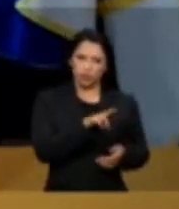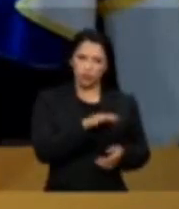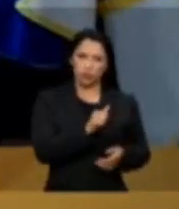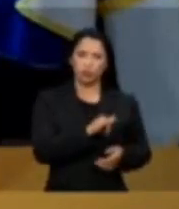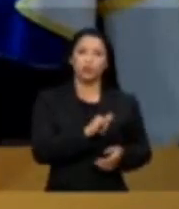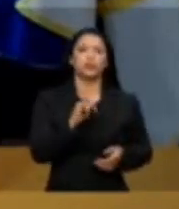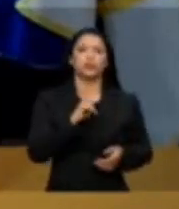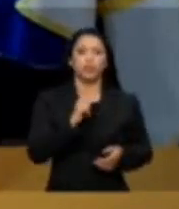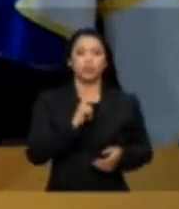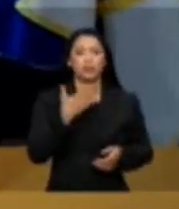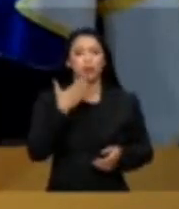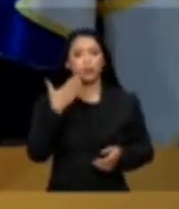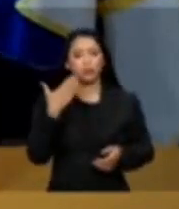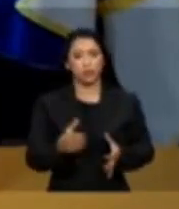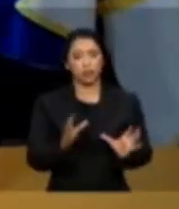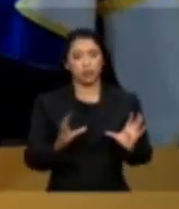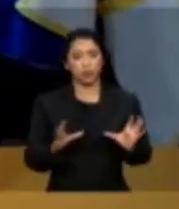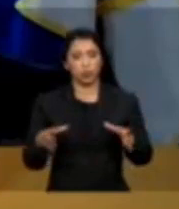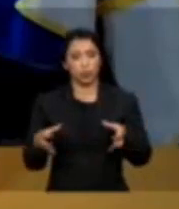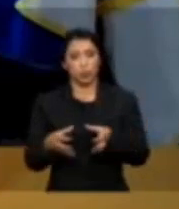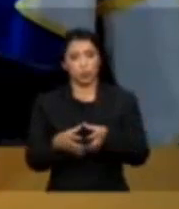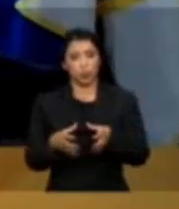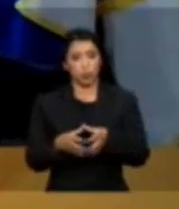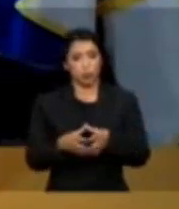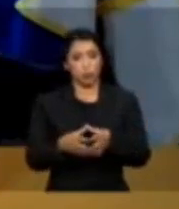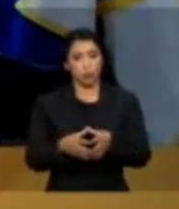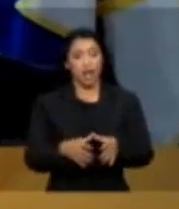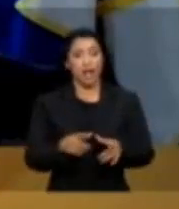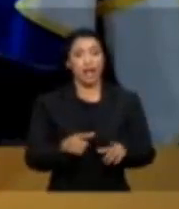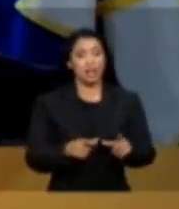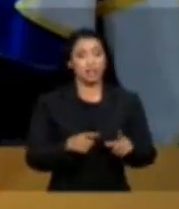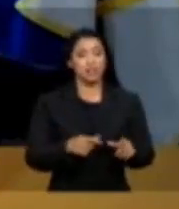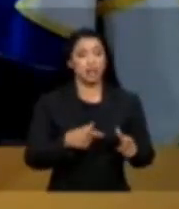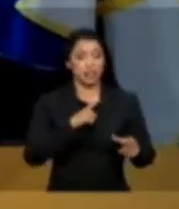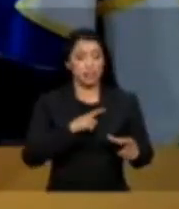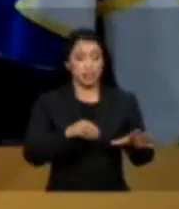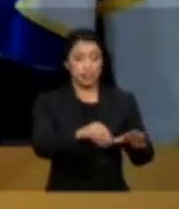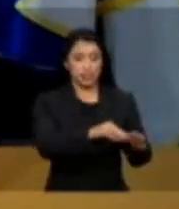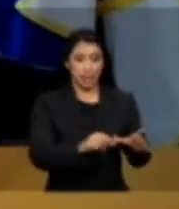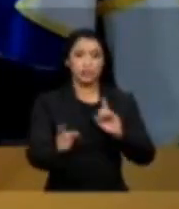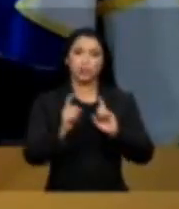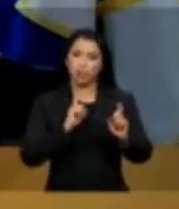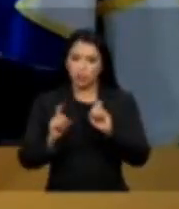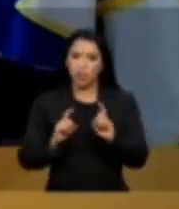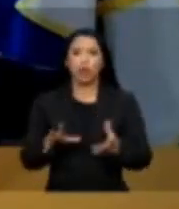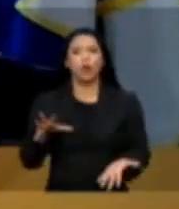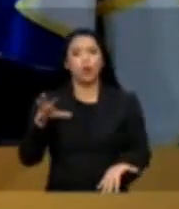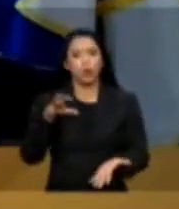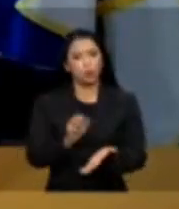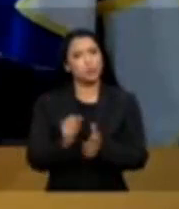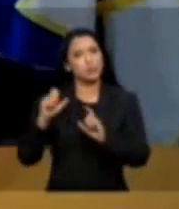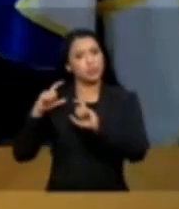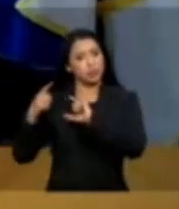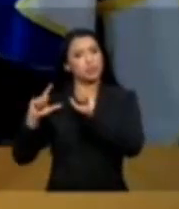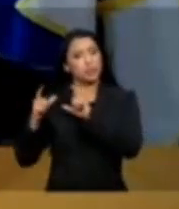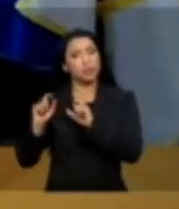ao pleito da etnia Xoklen. As terras disputadas foram administrativamente reconhecidas como de ocupação